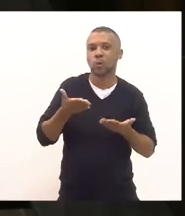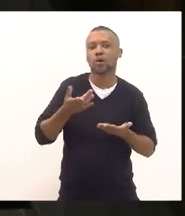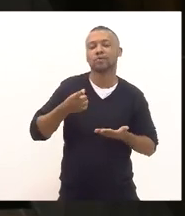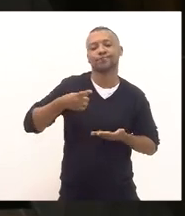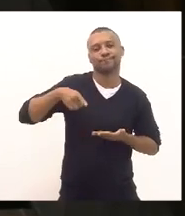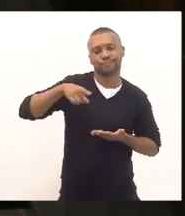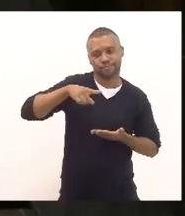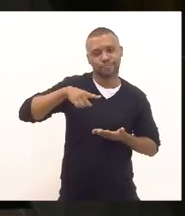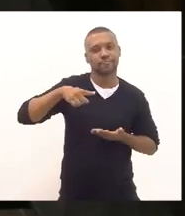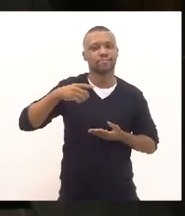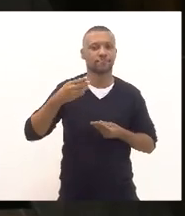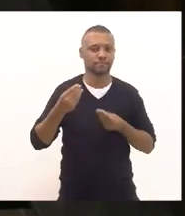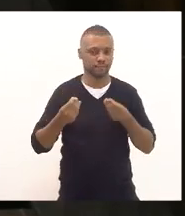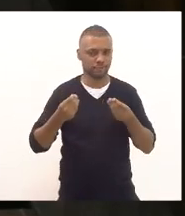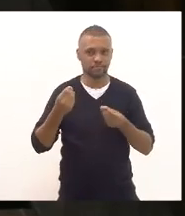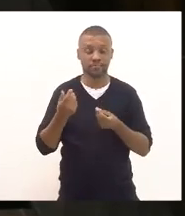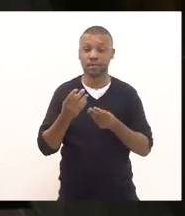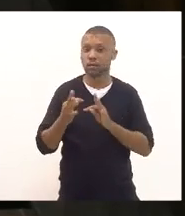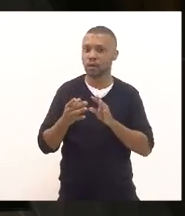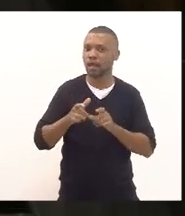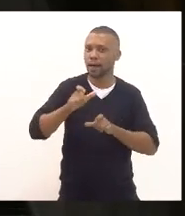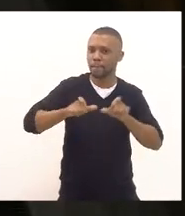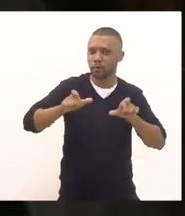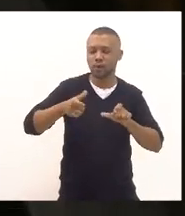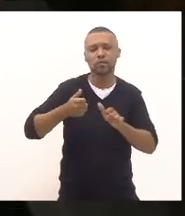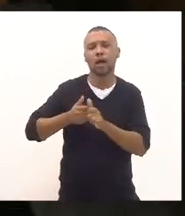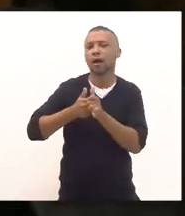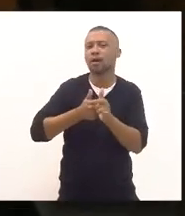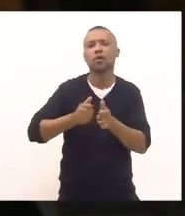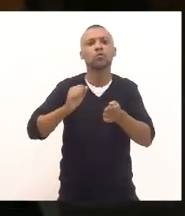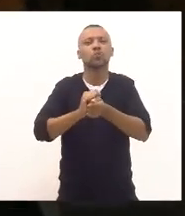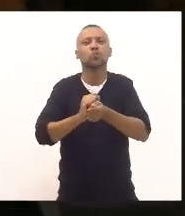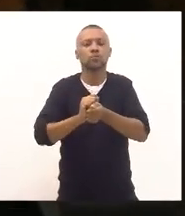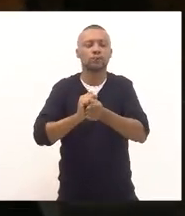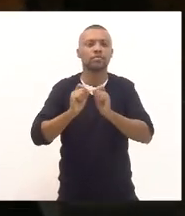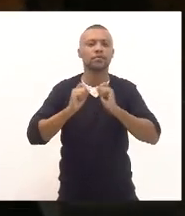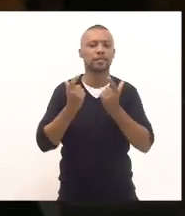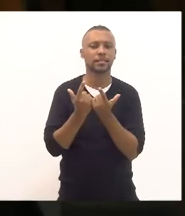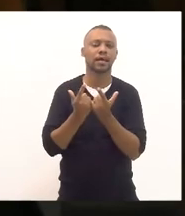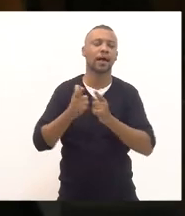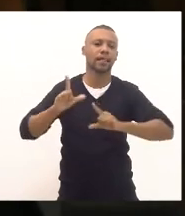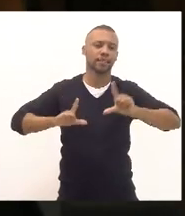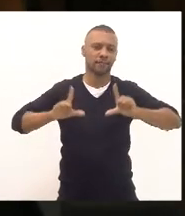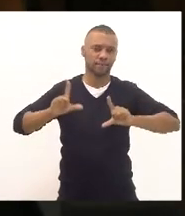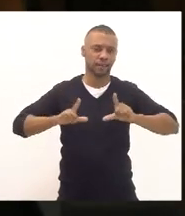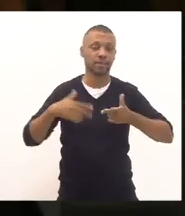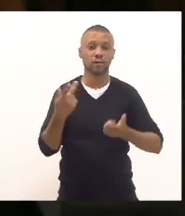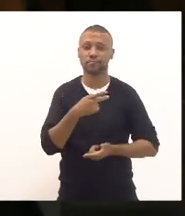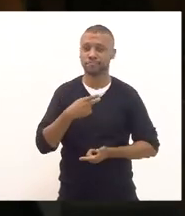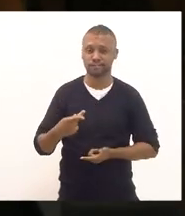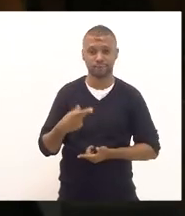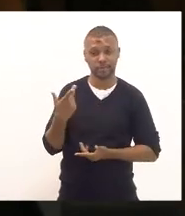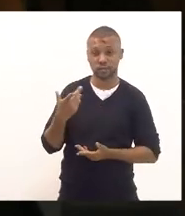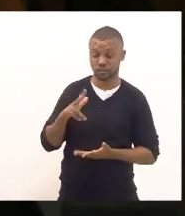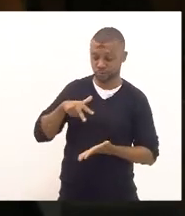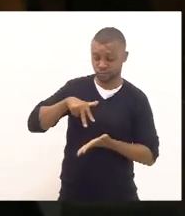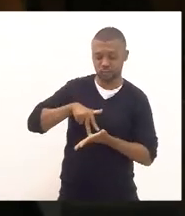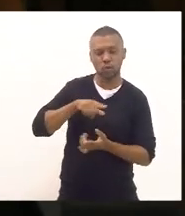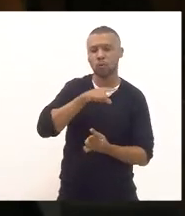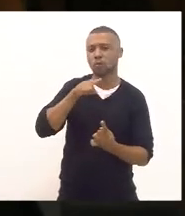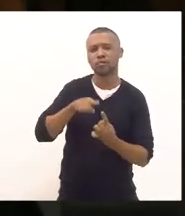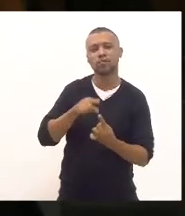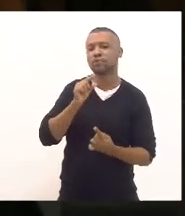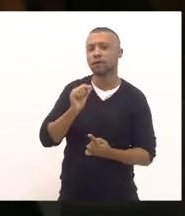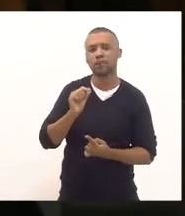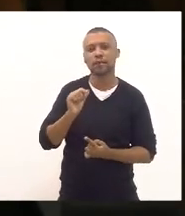os todas as pessoas que nos acompanham na TV alerj Presidente o que me faz vir até essa Tribuna